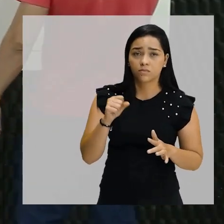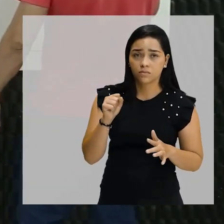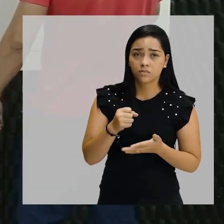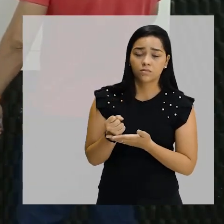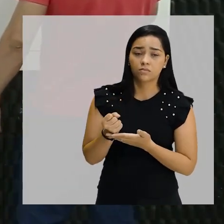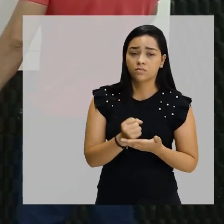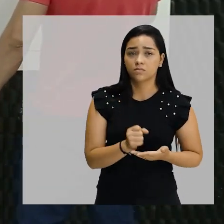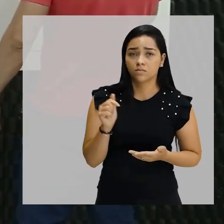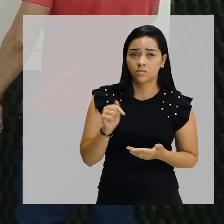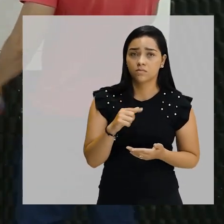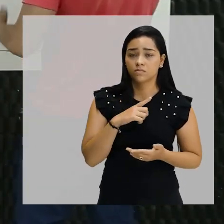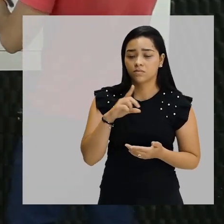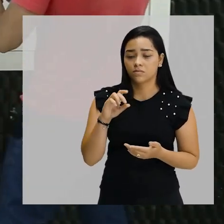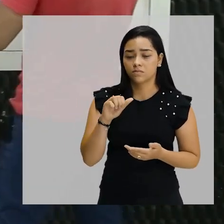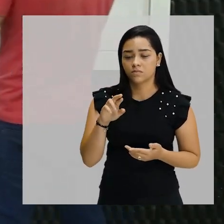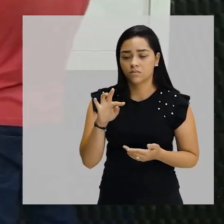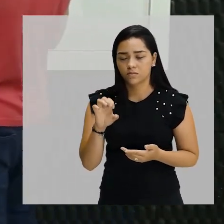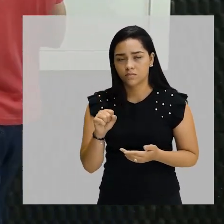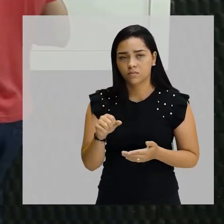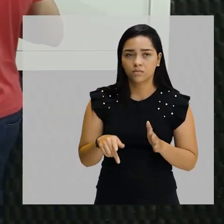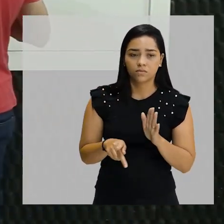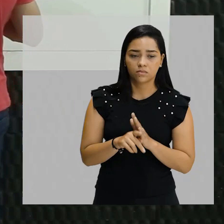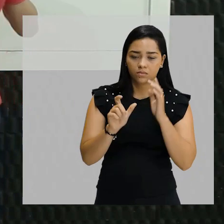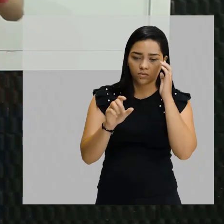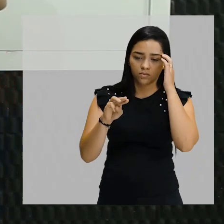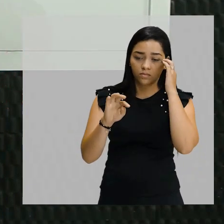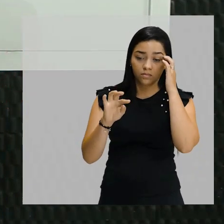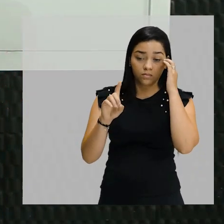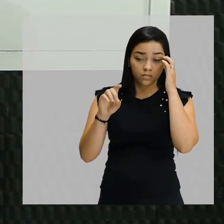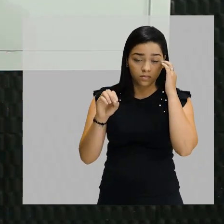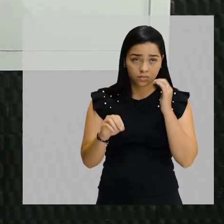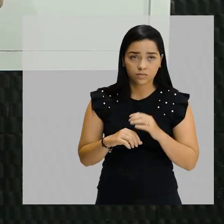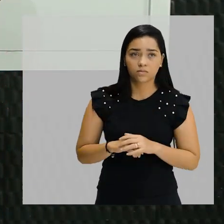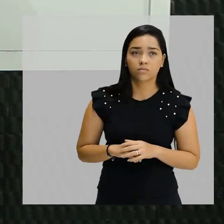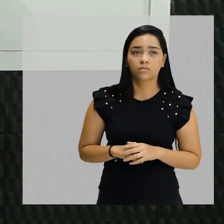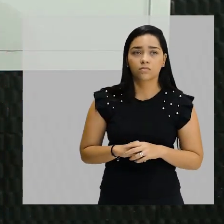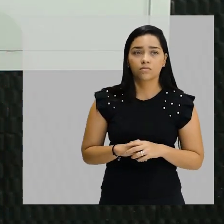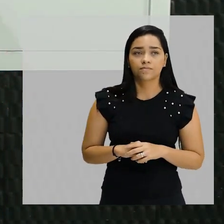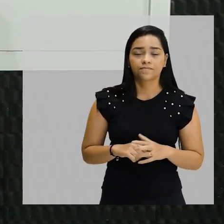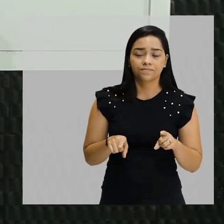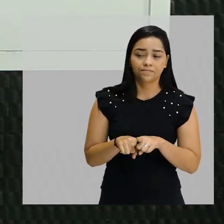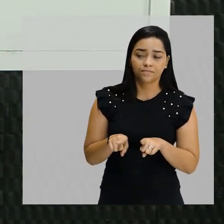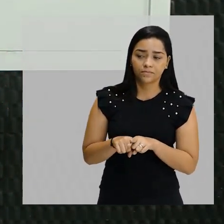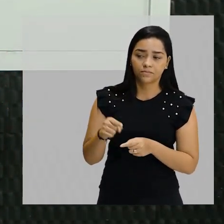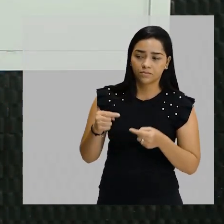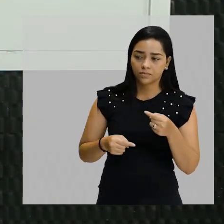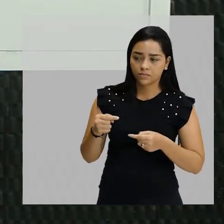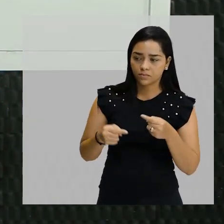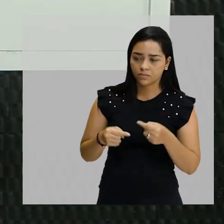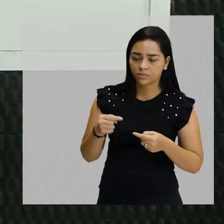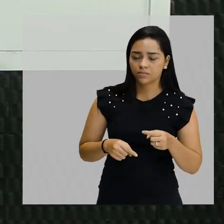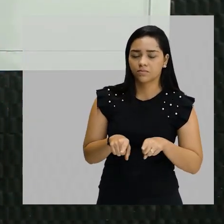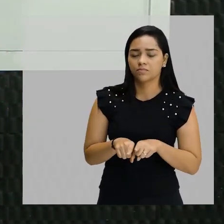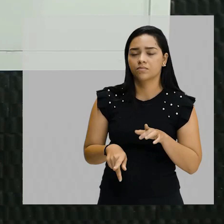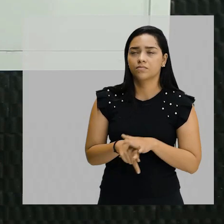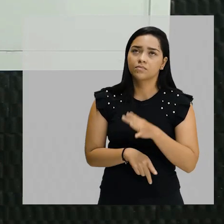contribuições de descarte justamente em cima dessa palavra método a discussão viu meus queridos alunos